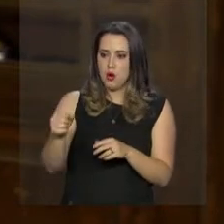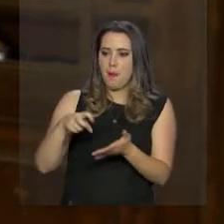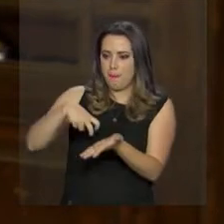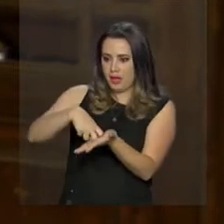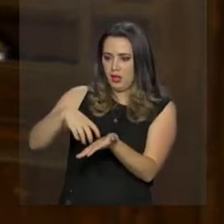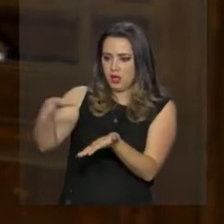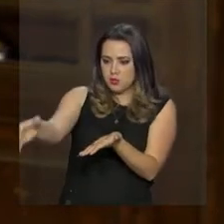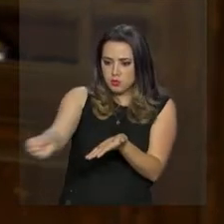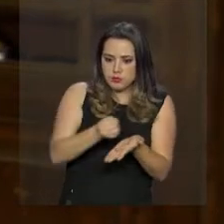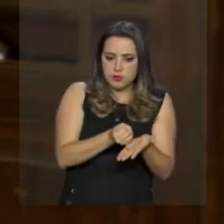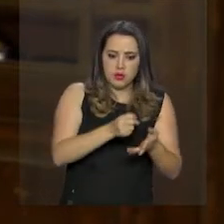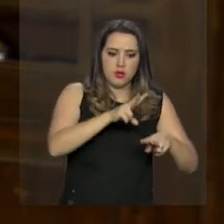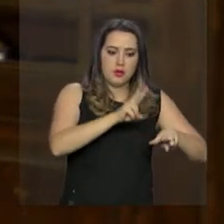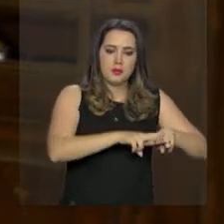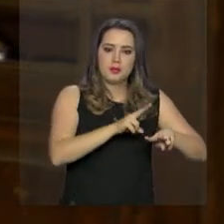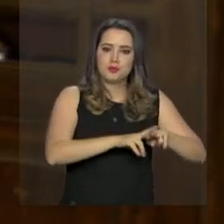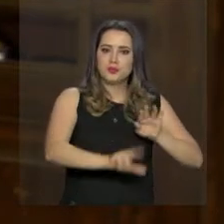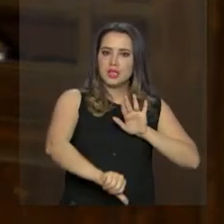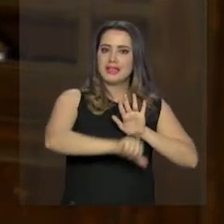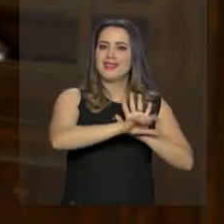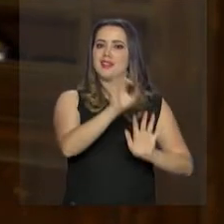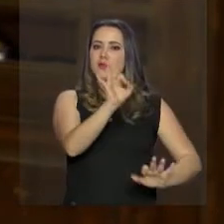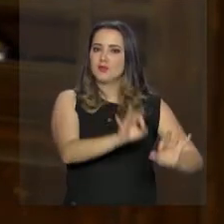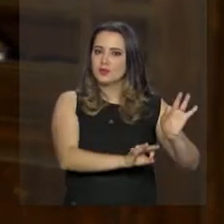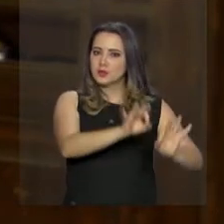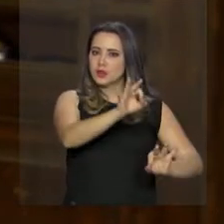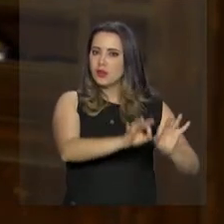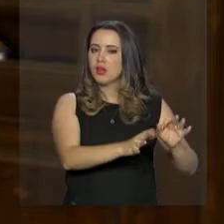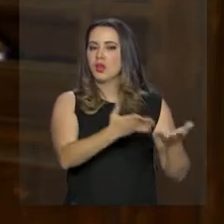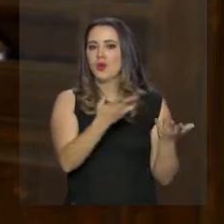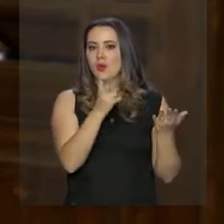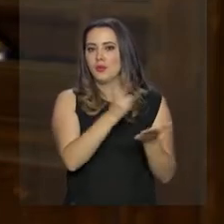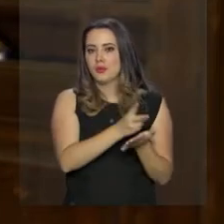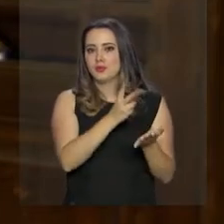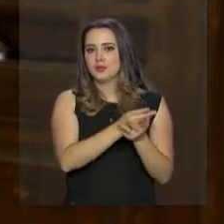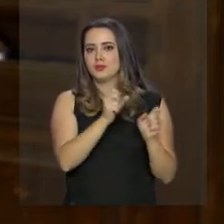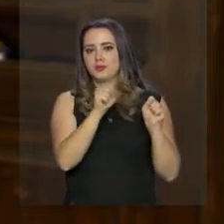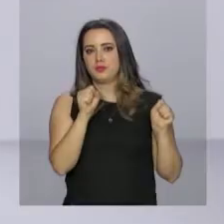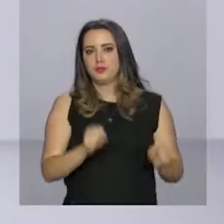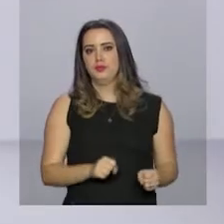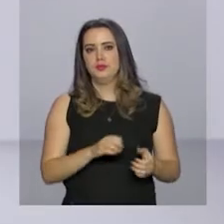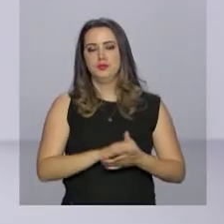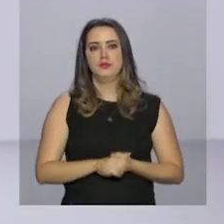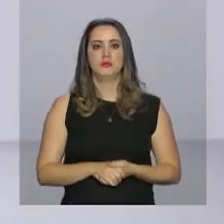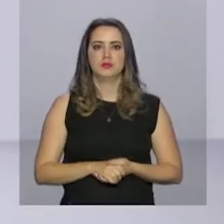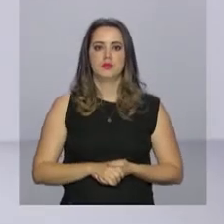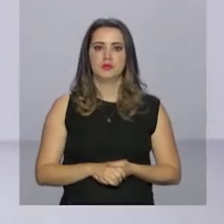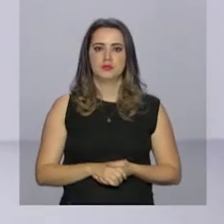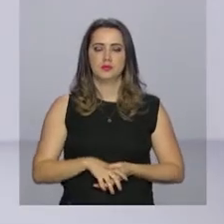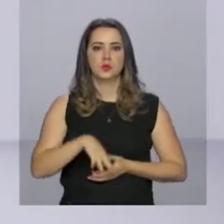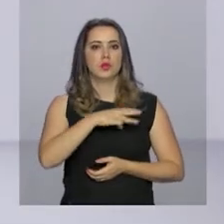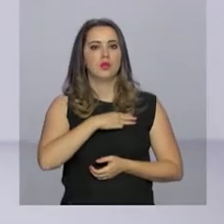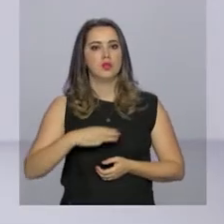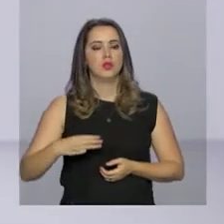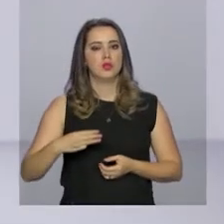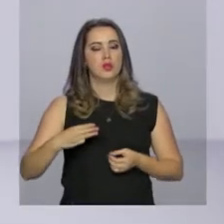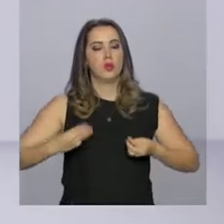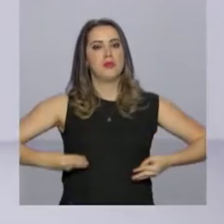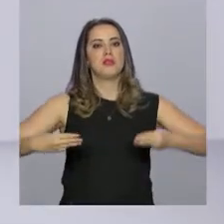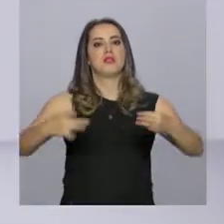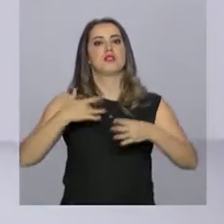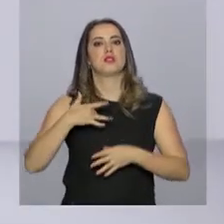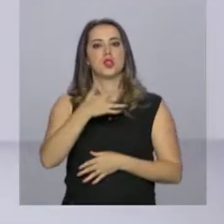das facções criminosas que dominam esse mesmo sistema prisional. O Ministério da Saúde